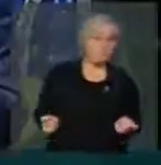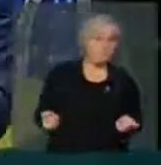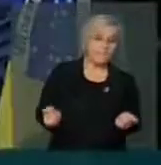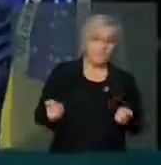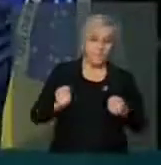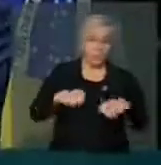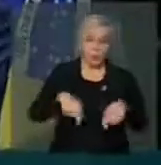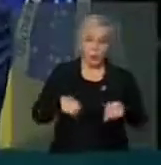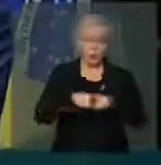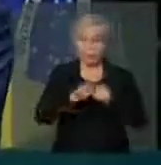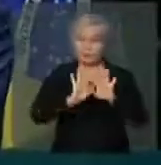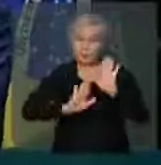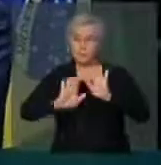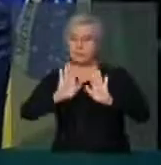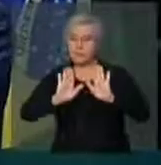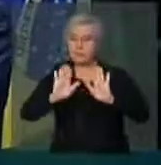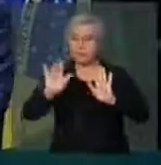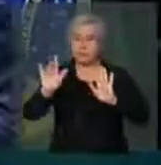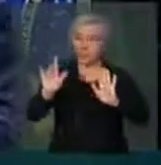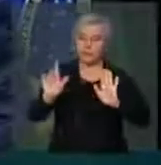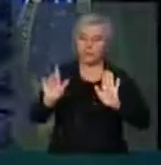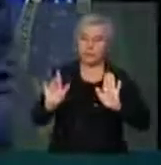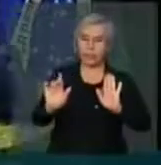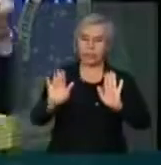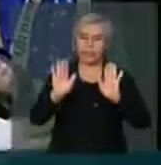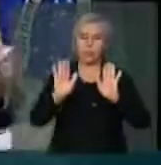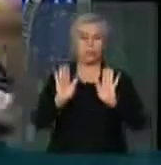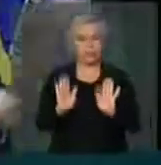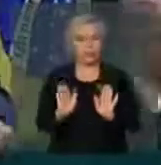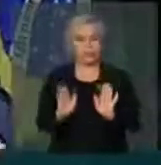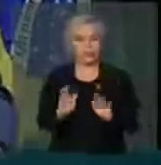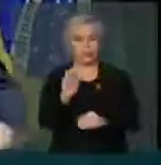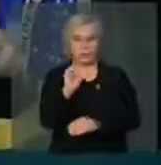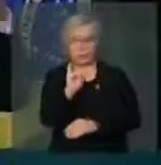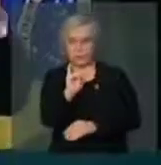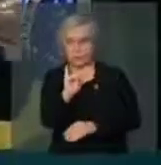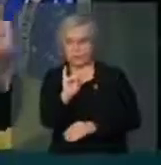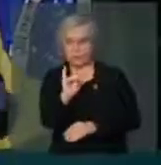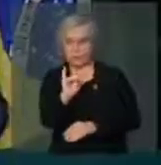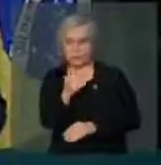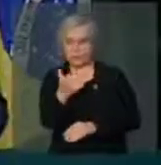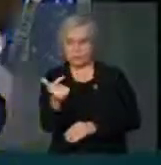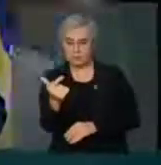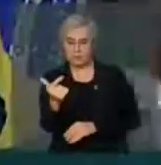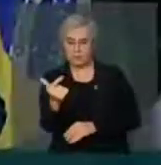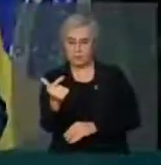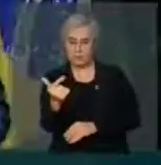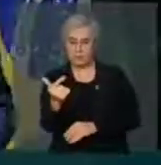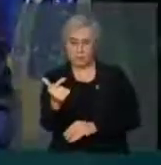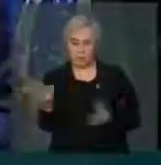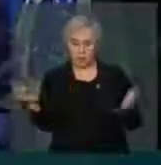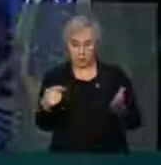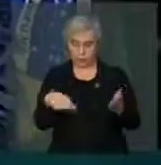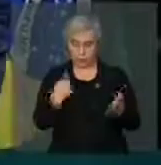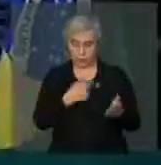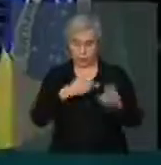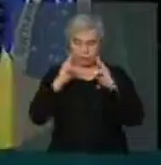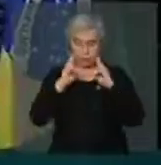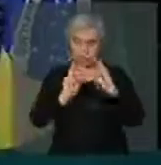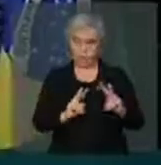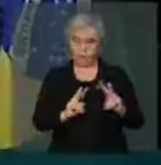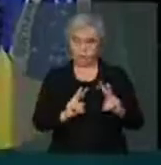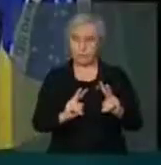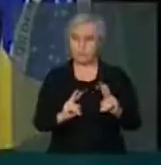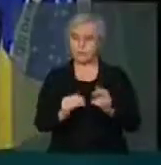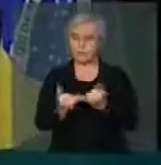eventualmente atenuadas. De outra forma, a gravidade vai se estender quando nós vimos hoje. Parece